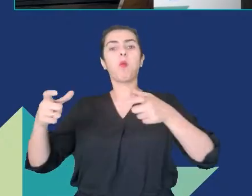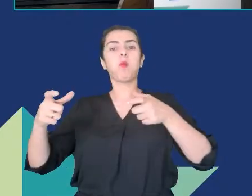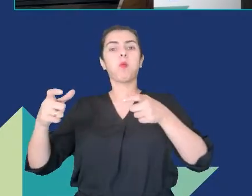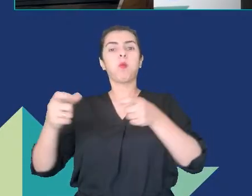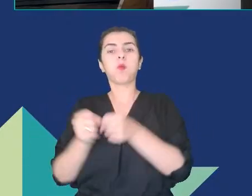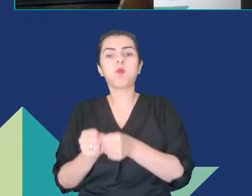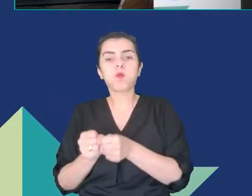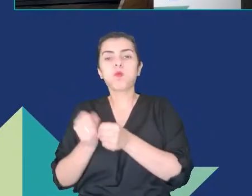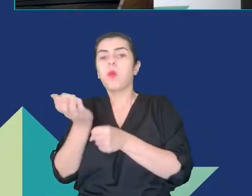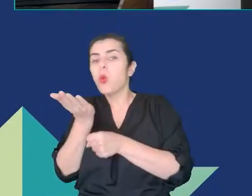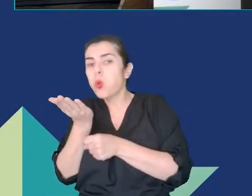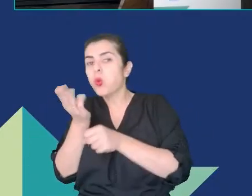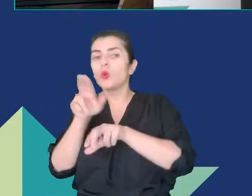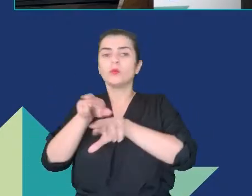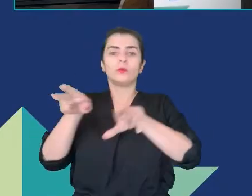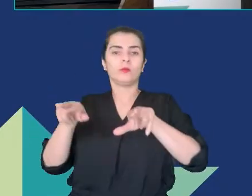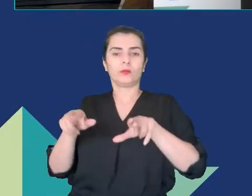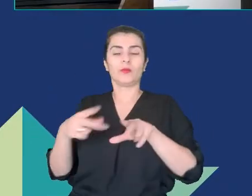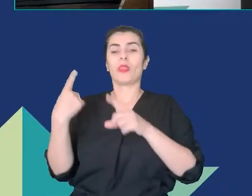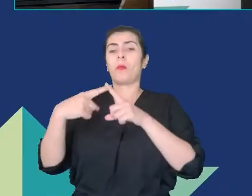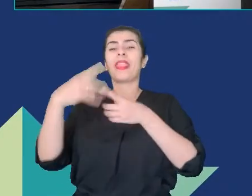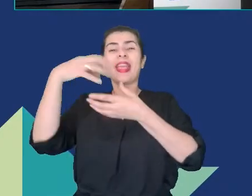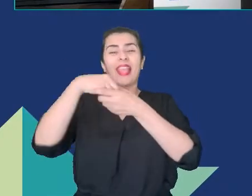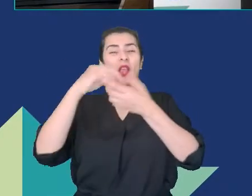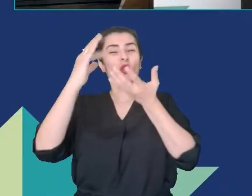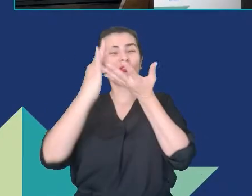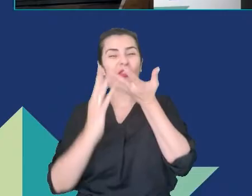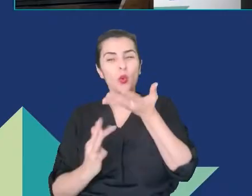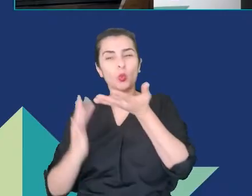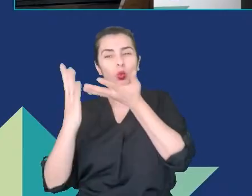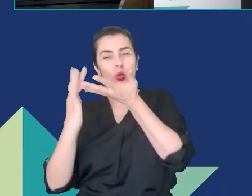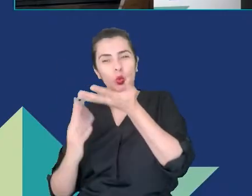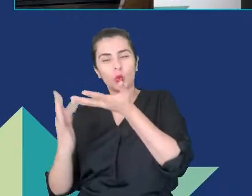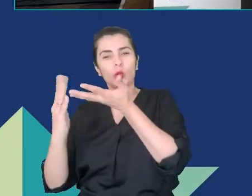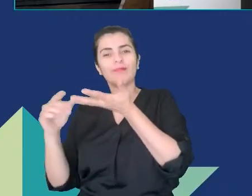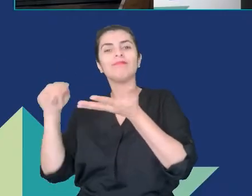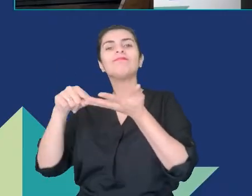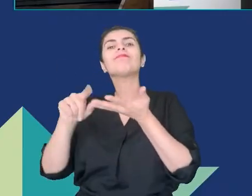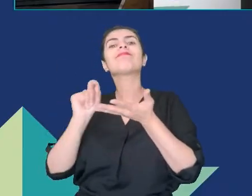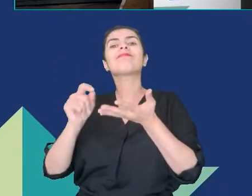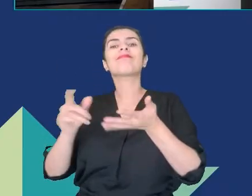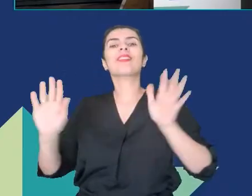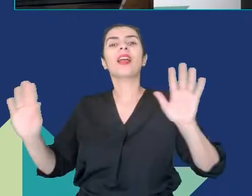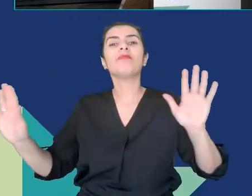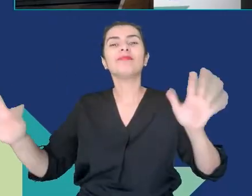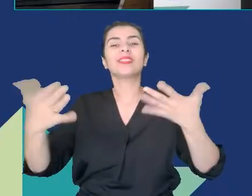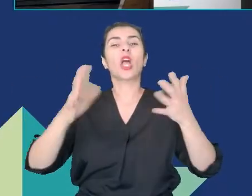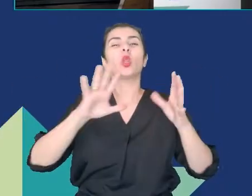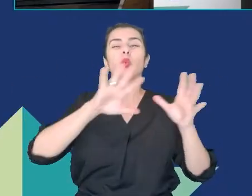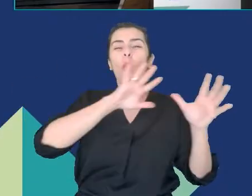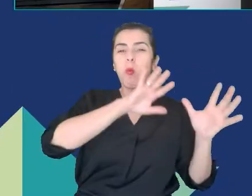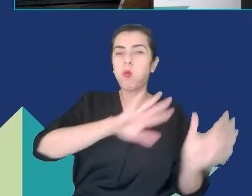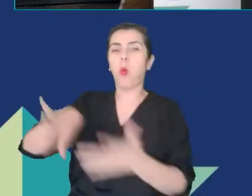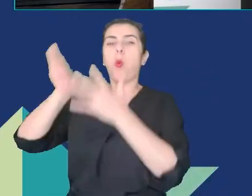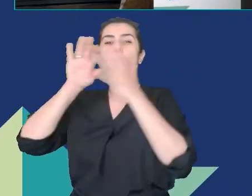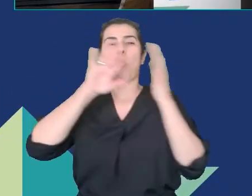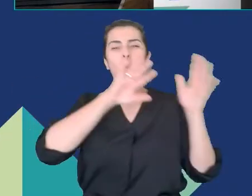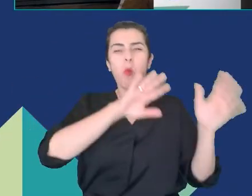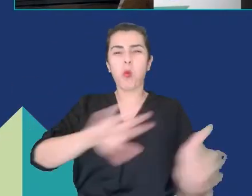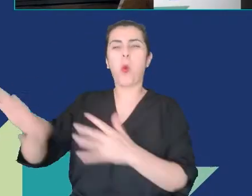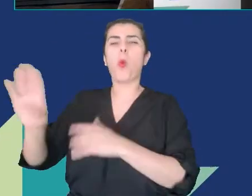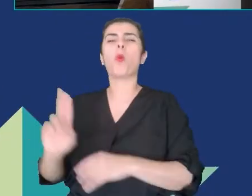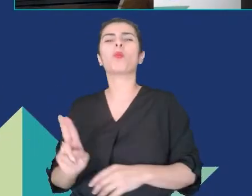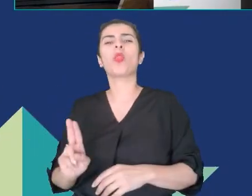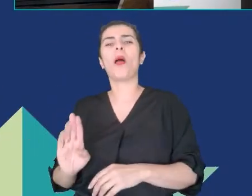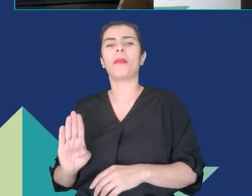que ocorrem dentro da filtragem, eles ocorrem via de batelada. Então, por exemplo, o espessador, ele precisa